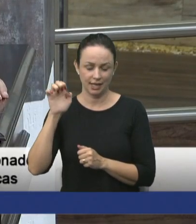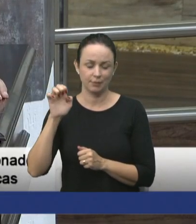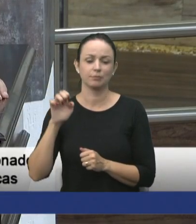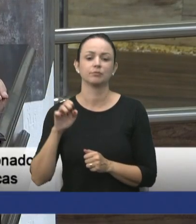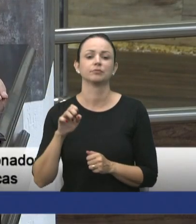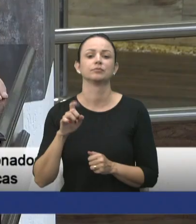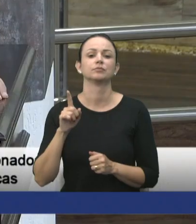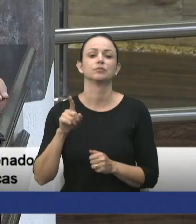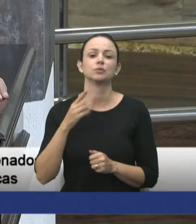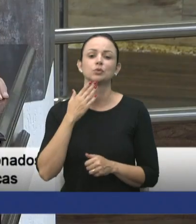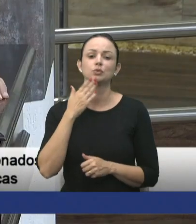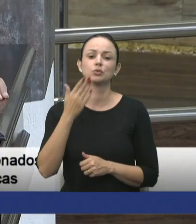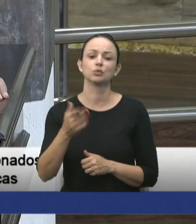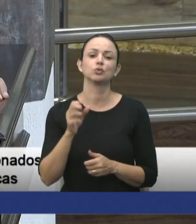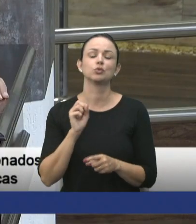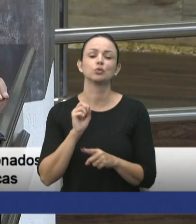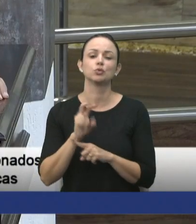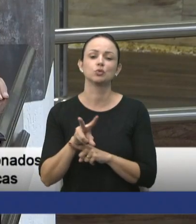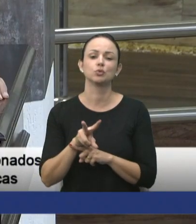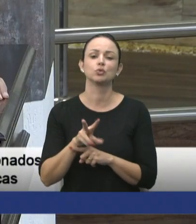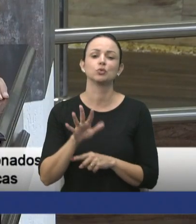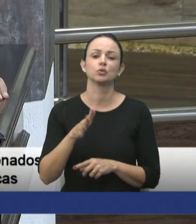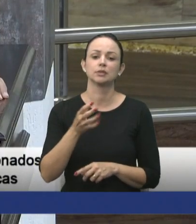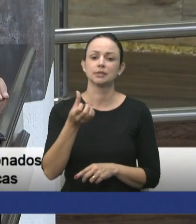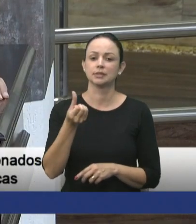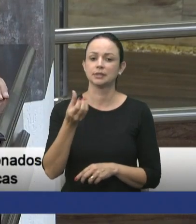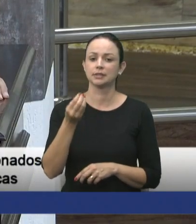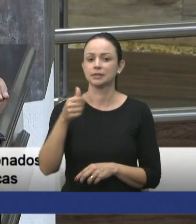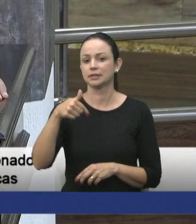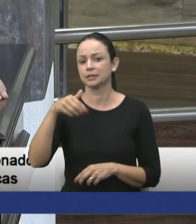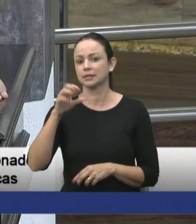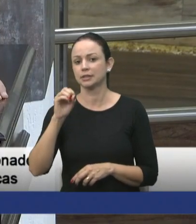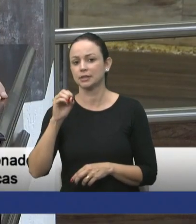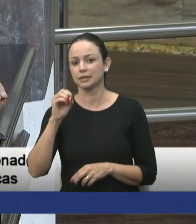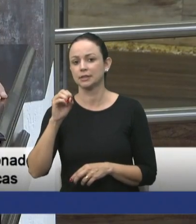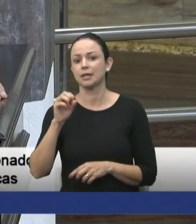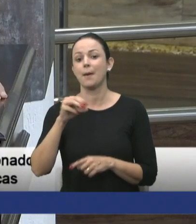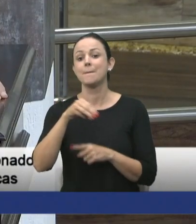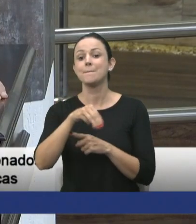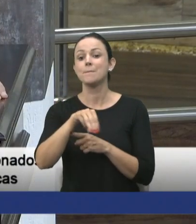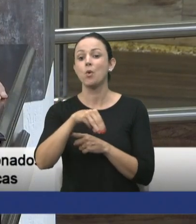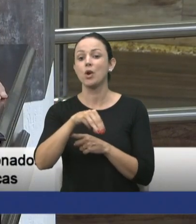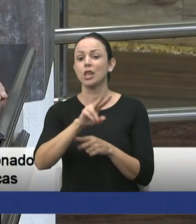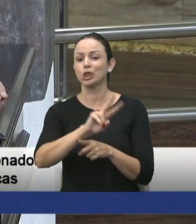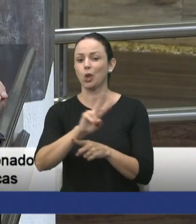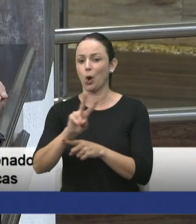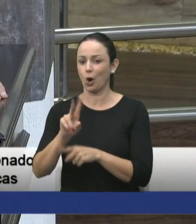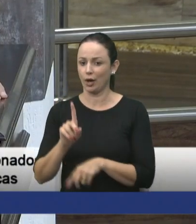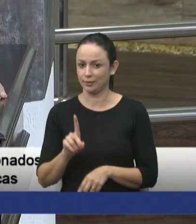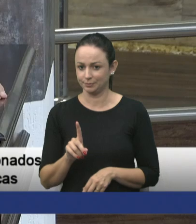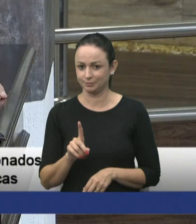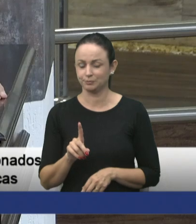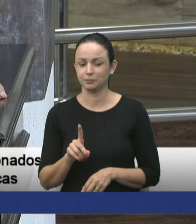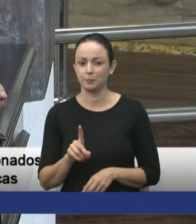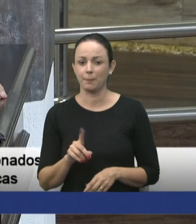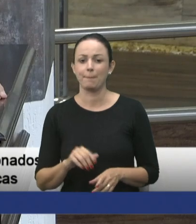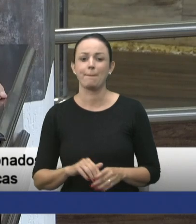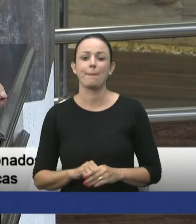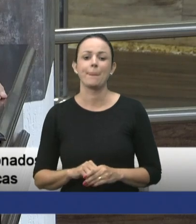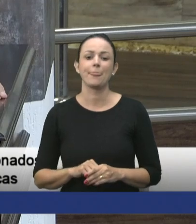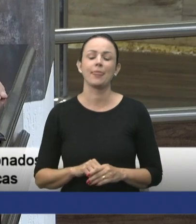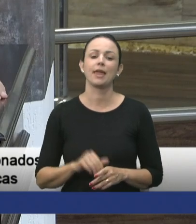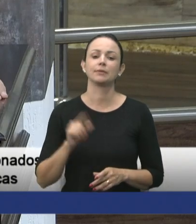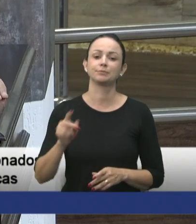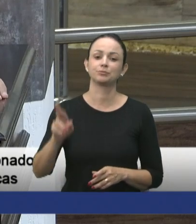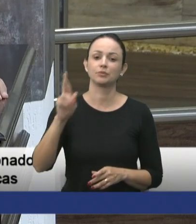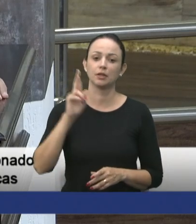a solicitação de contratação de praticamente 60, 70 monitores, né? E a